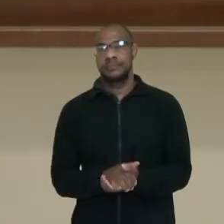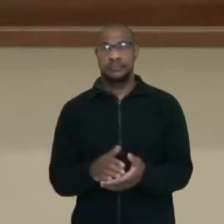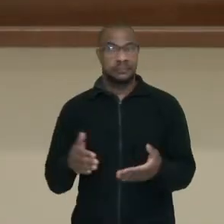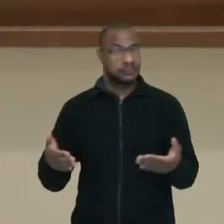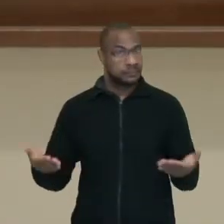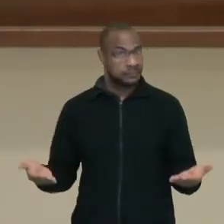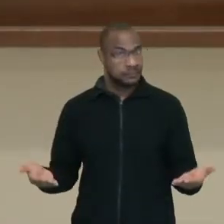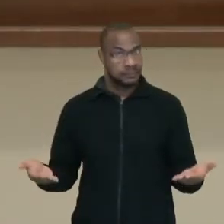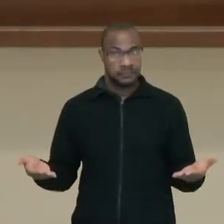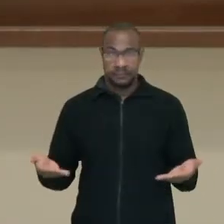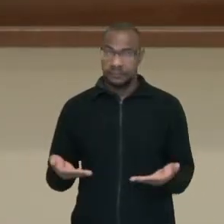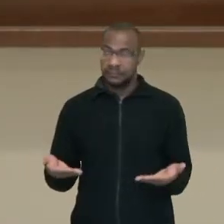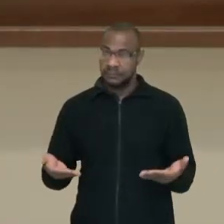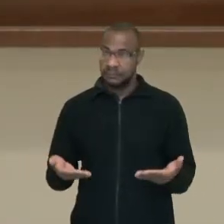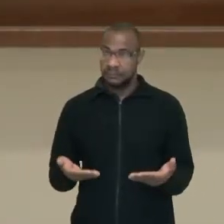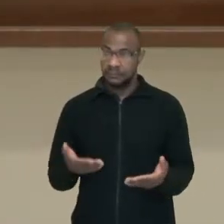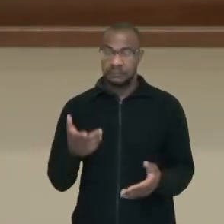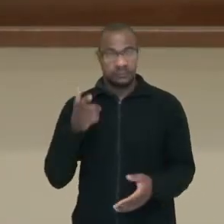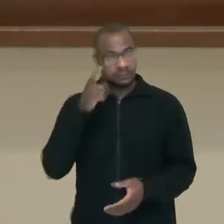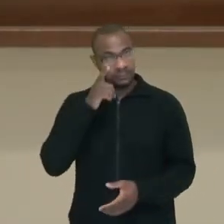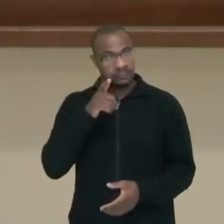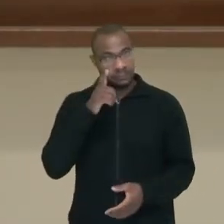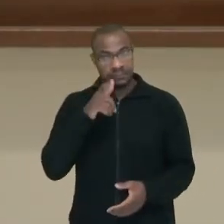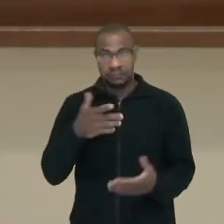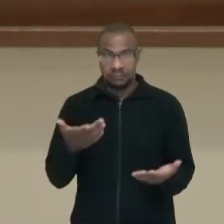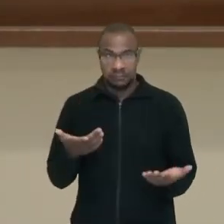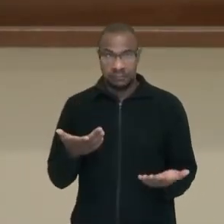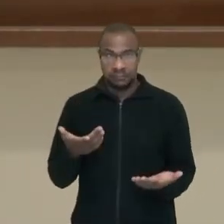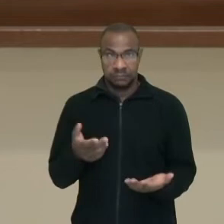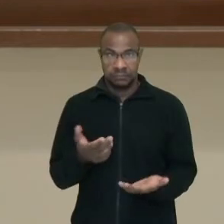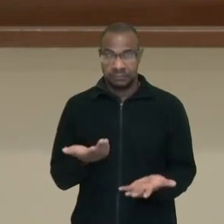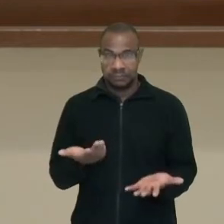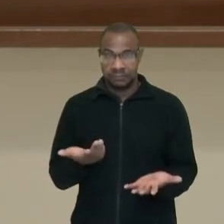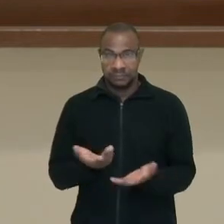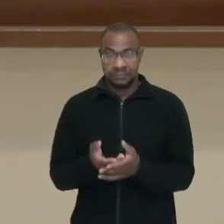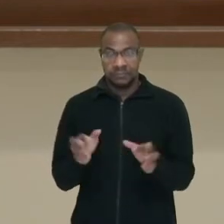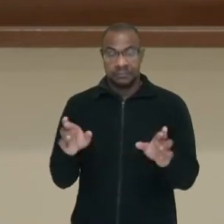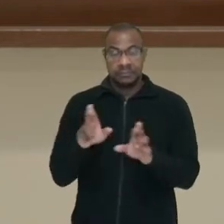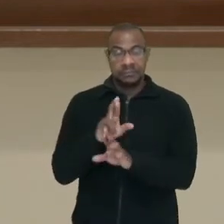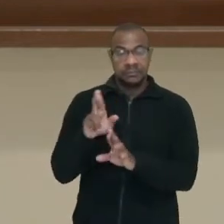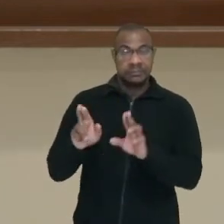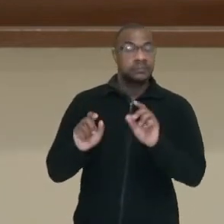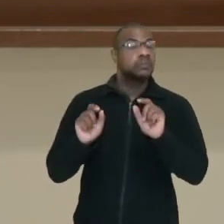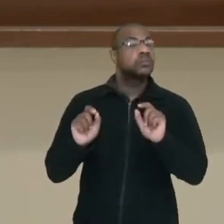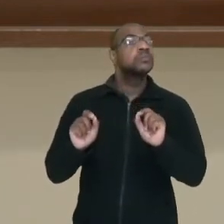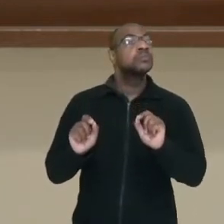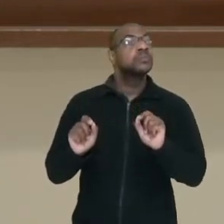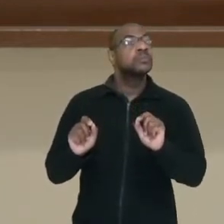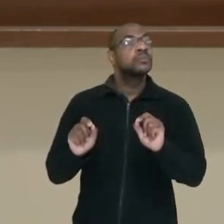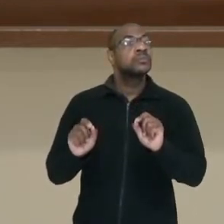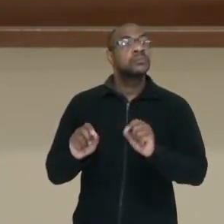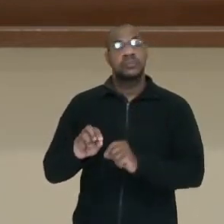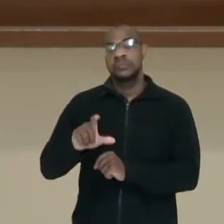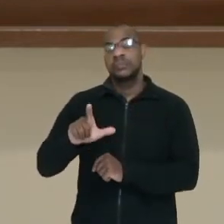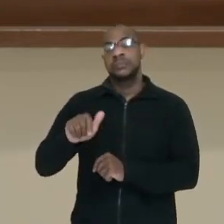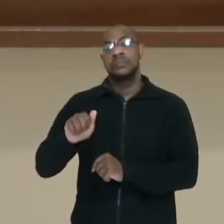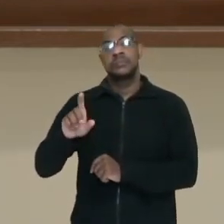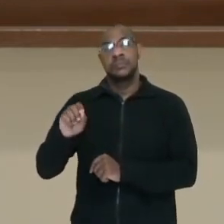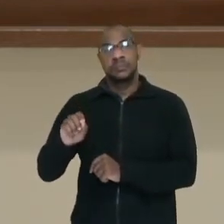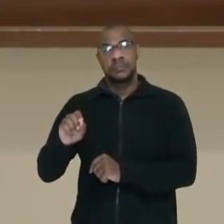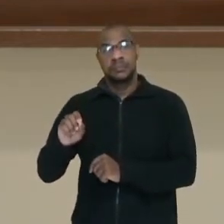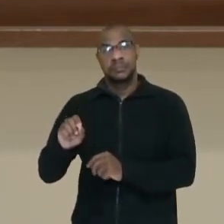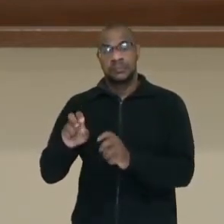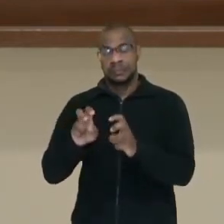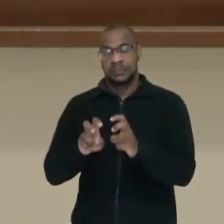E agora, conseguiu localizar qual é a função? Ele está relacionando o quê? Número de lados com